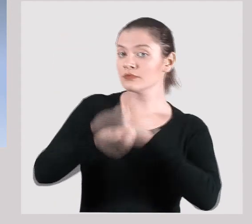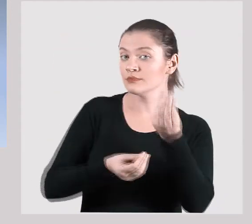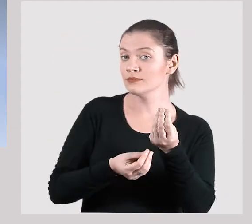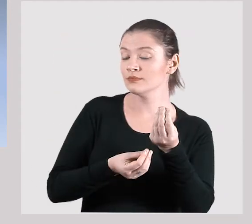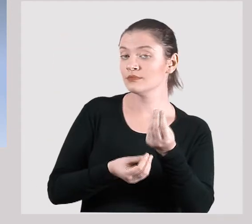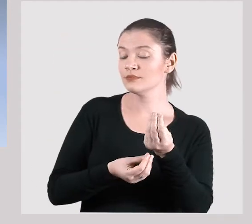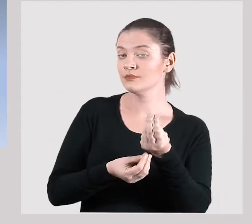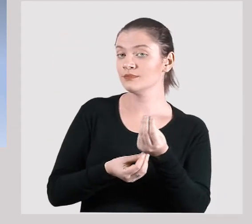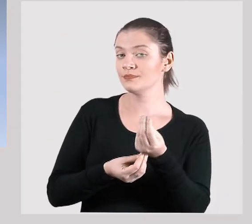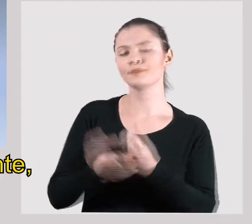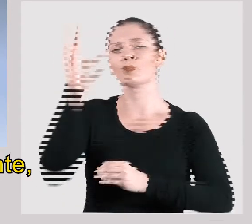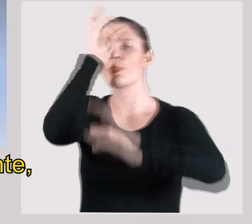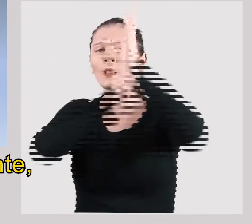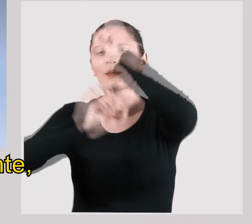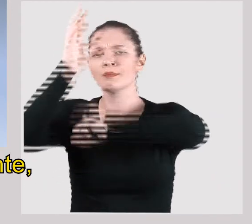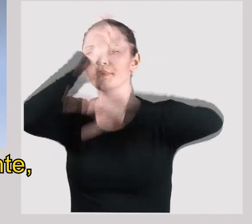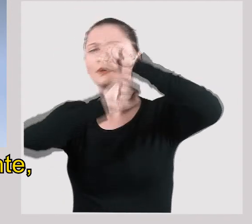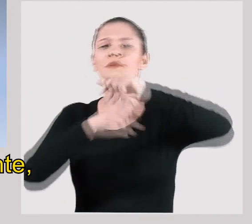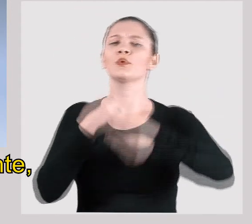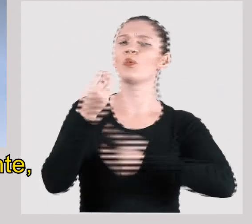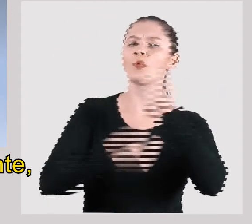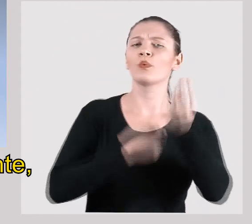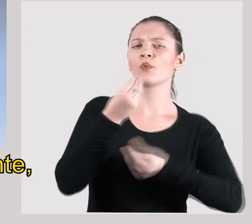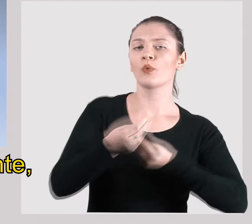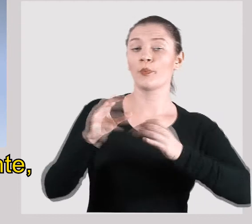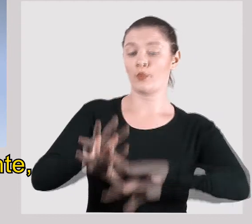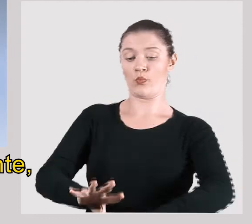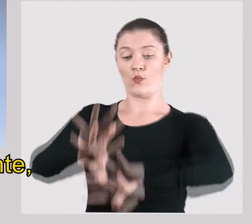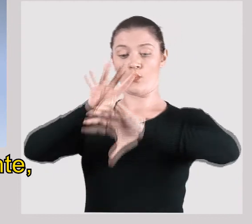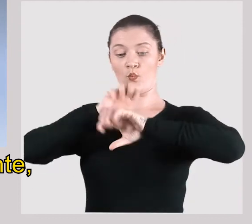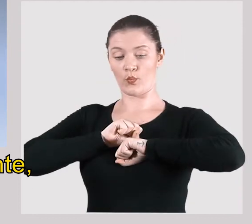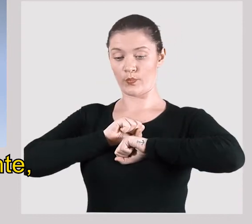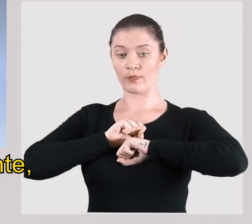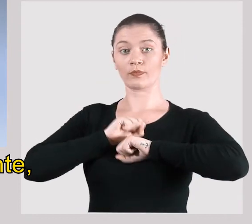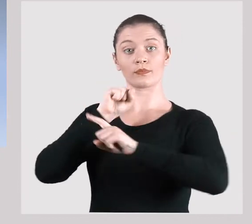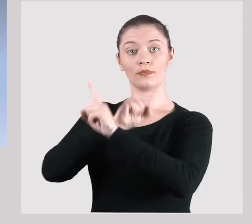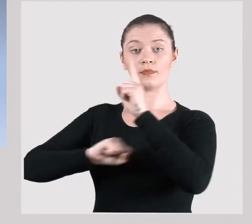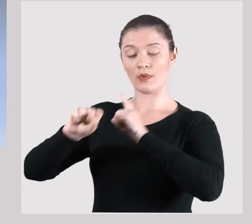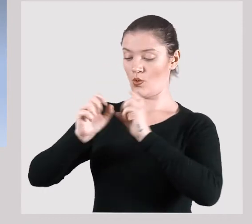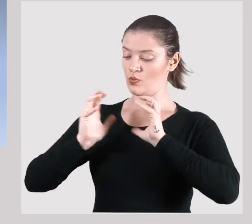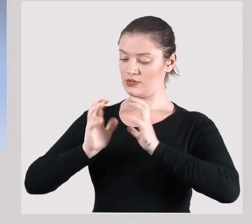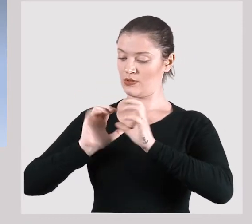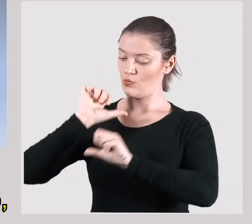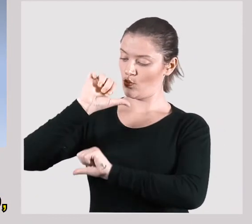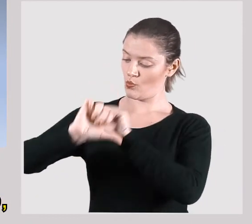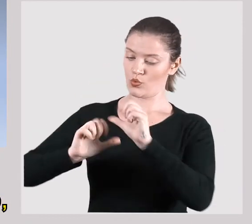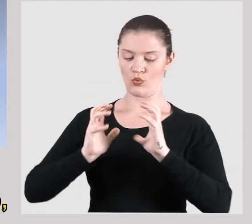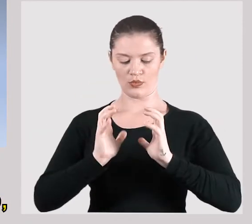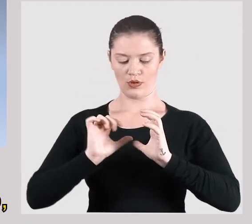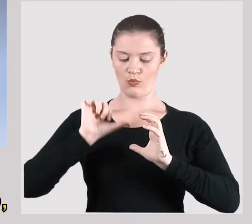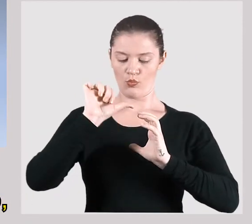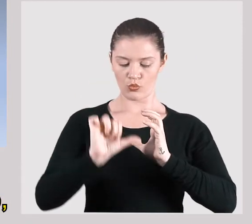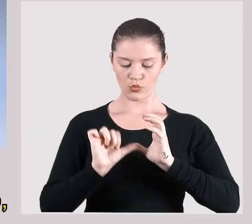ela aprende, conforme ela absorve do ambiente, o cérebro vai mudando. Nosso cérebro está sempre mudando, inclusive